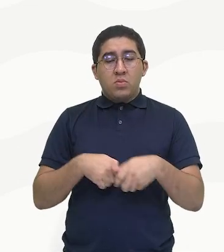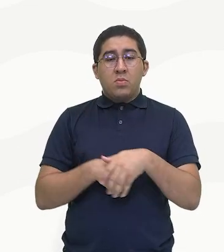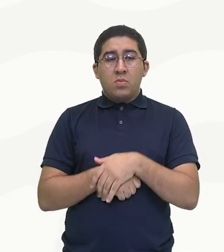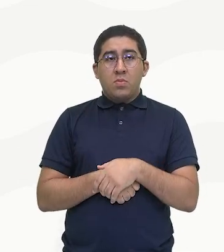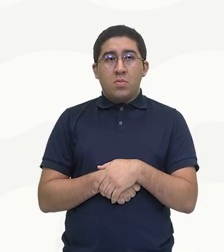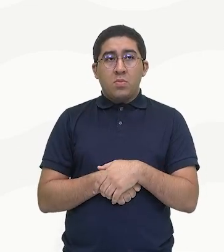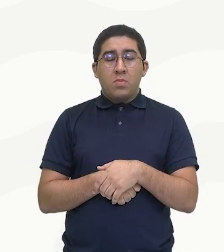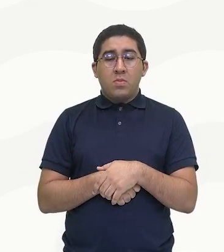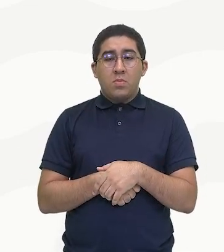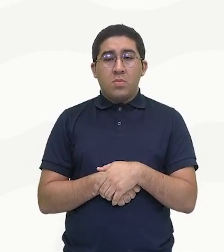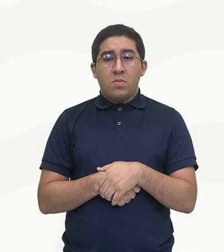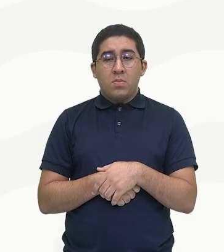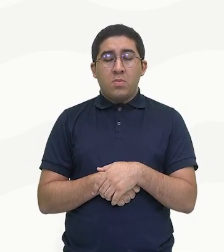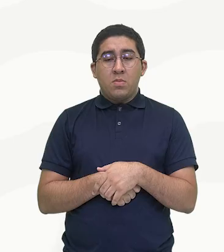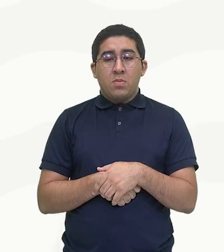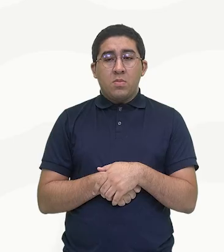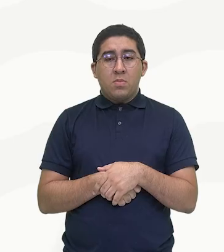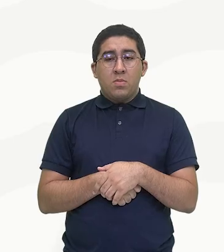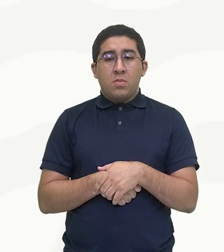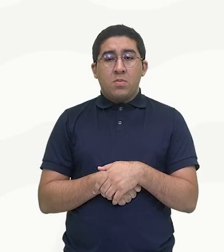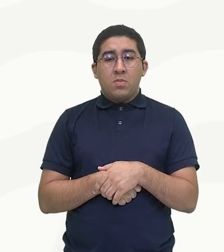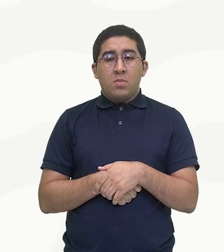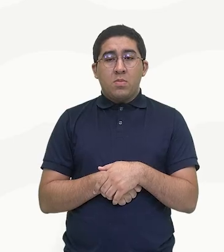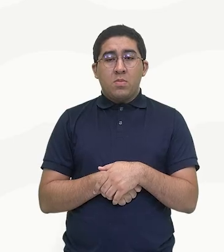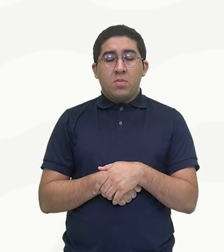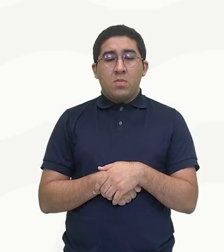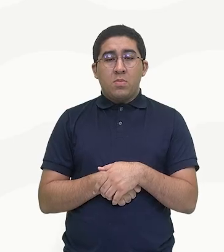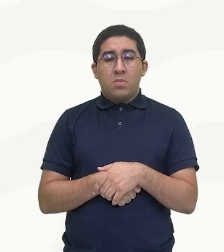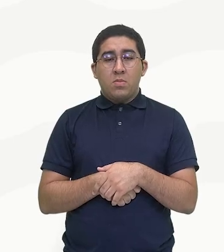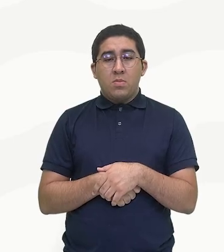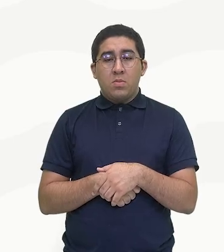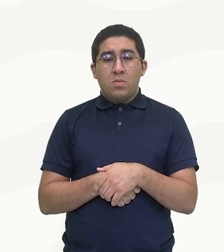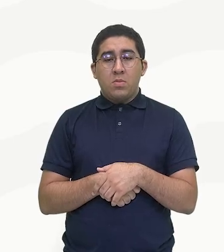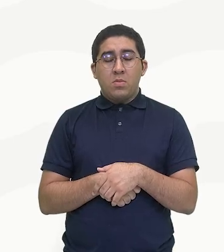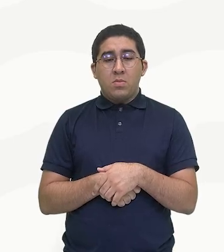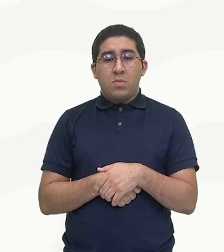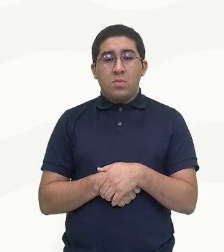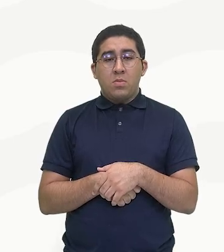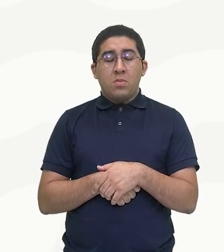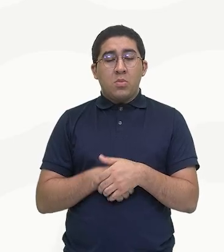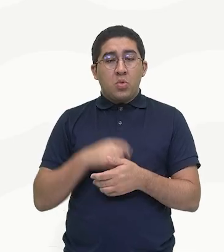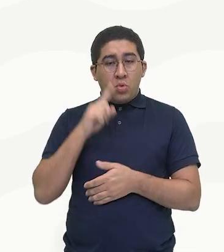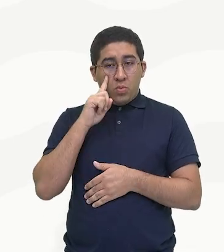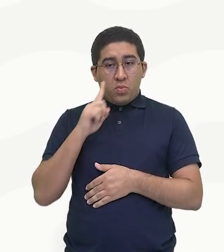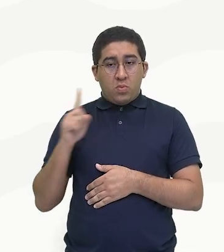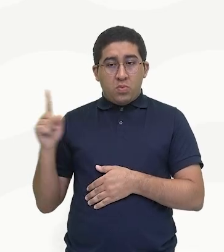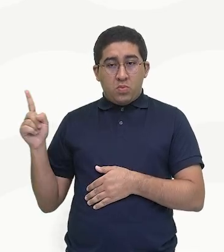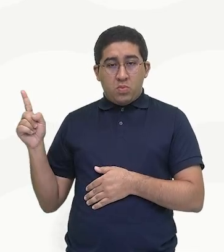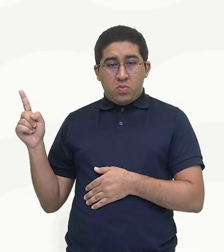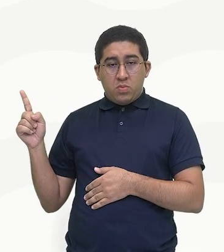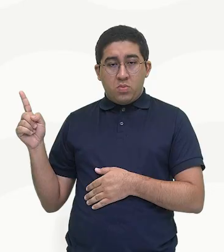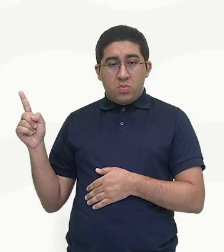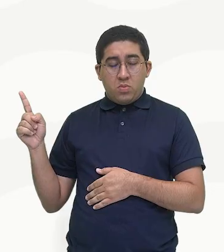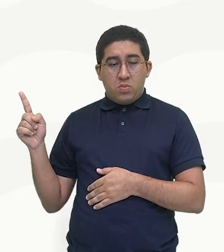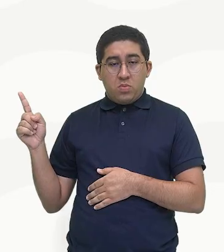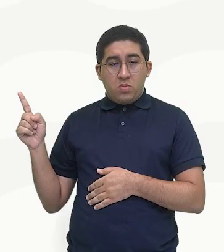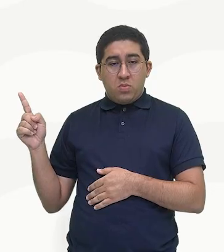casas decimais, no caso, as unidades, tá, gente? Deixa eu só repetir aqui para vocês. Metro, aqui eu tenho uma outra